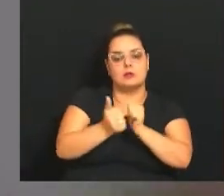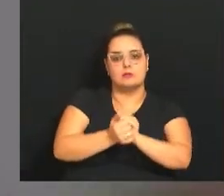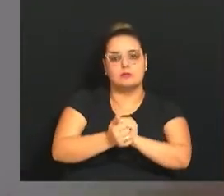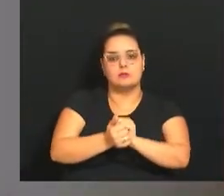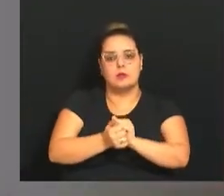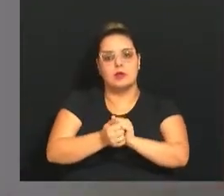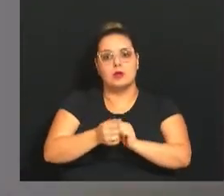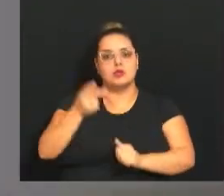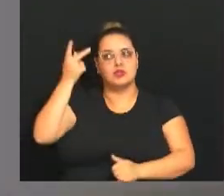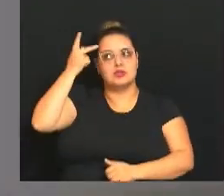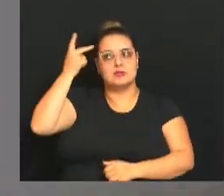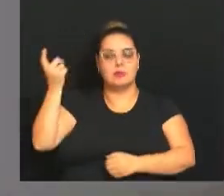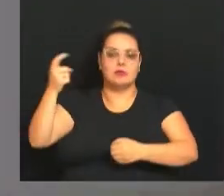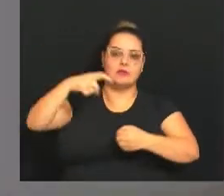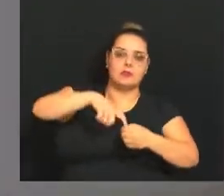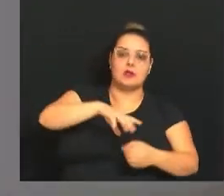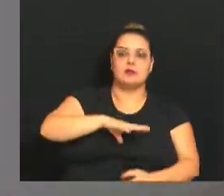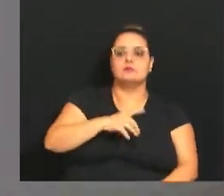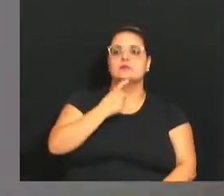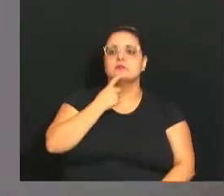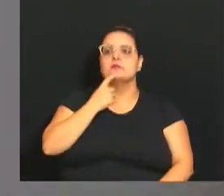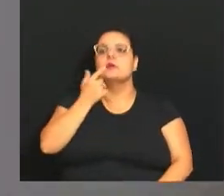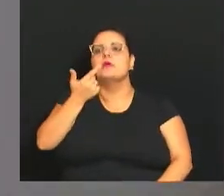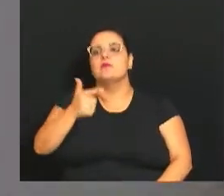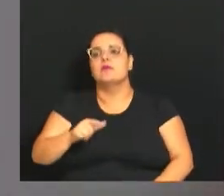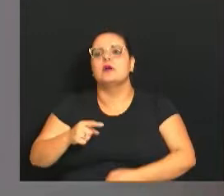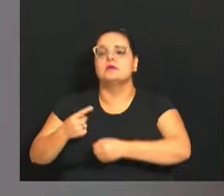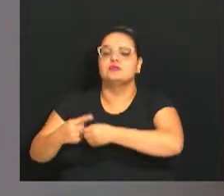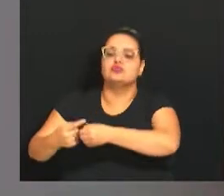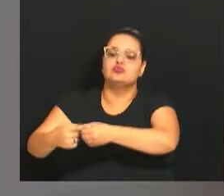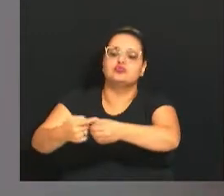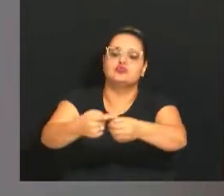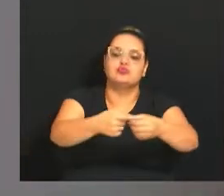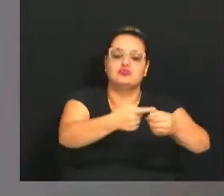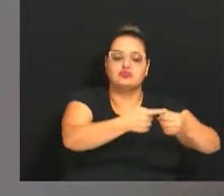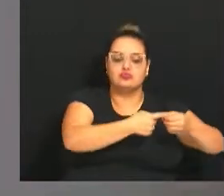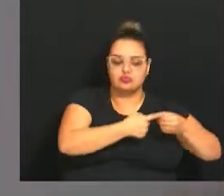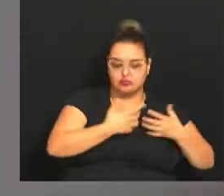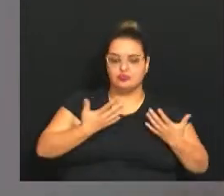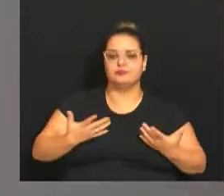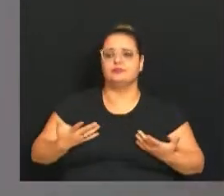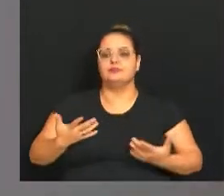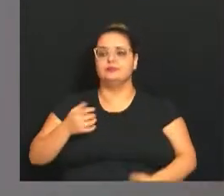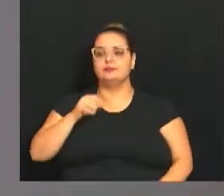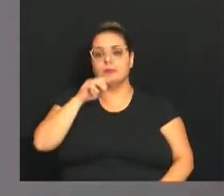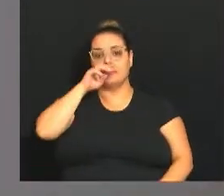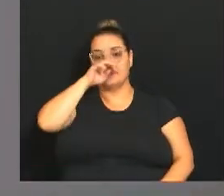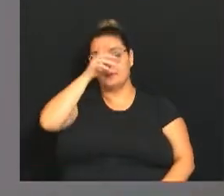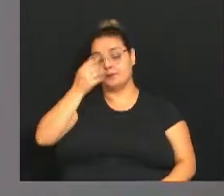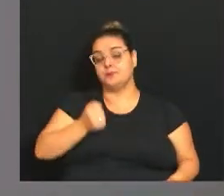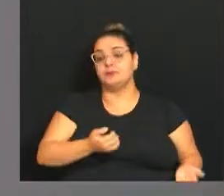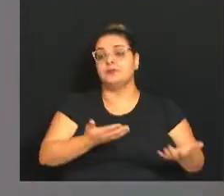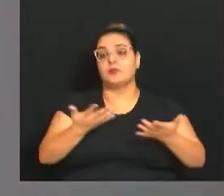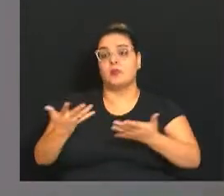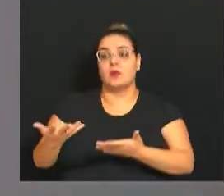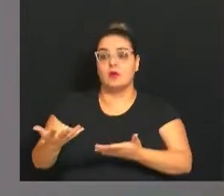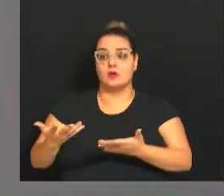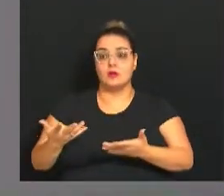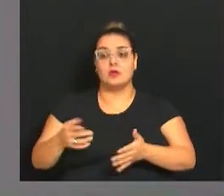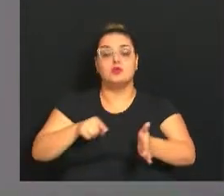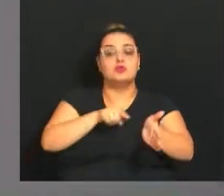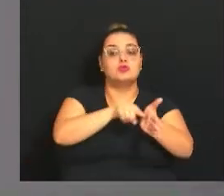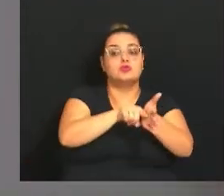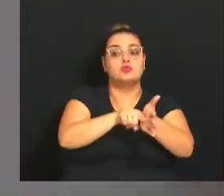Campinas, e daqui ela vai seguir para outra cidade depois. Essa exposição ela vem de uma pesquisa